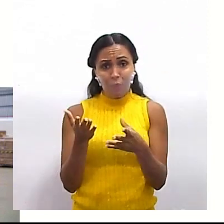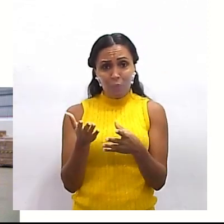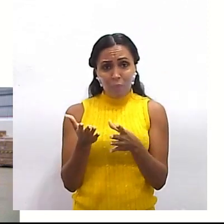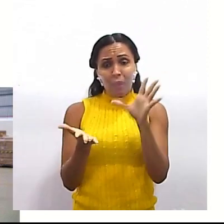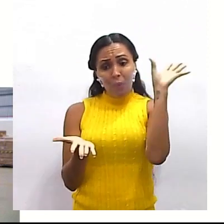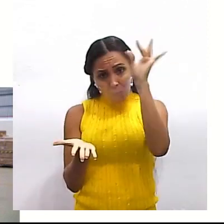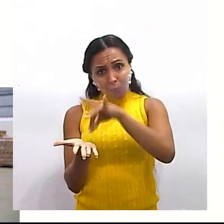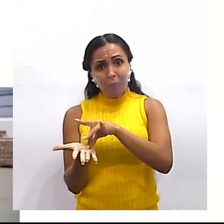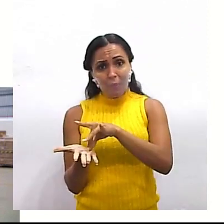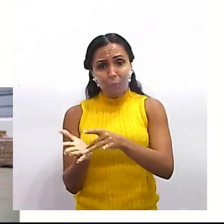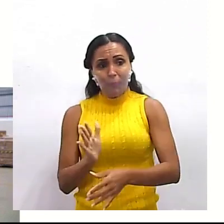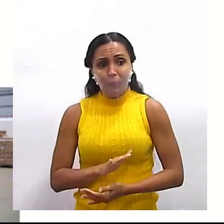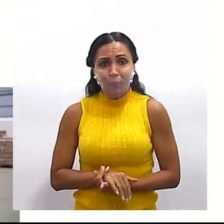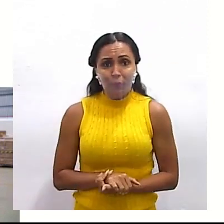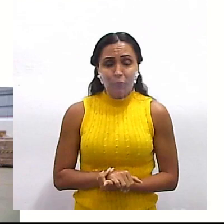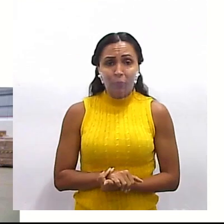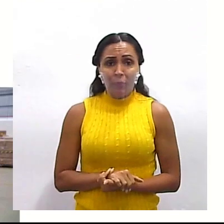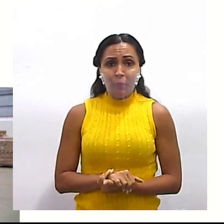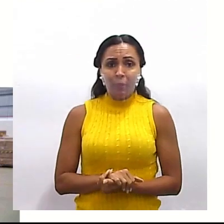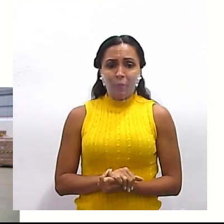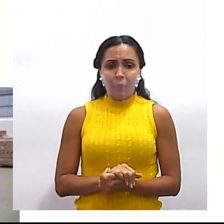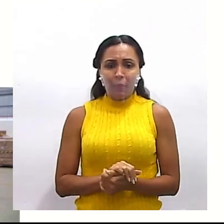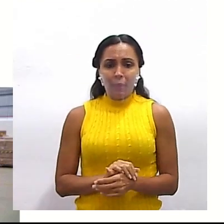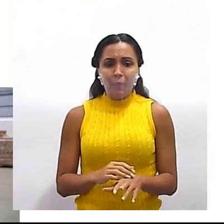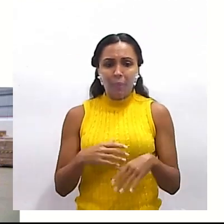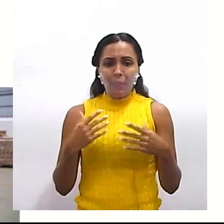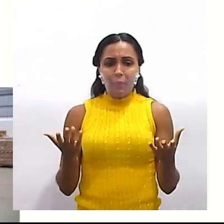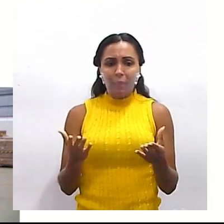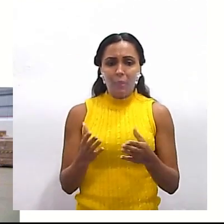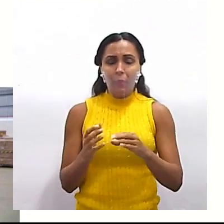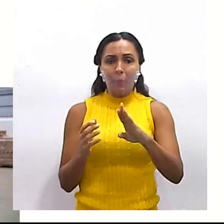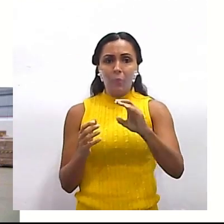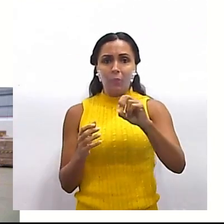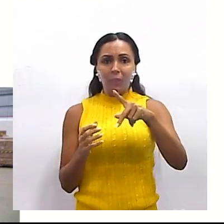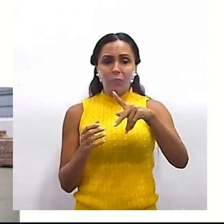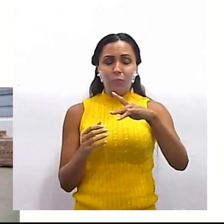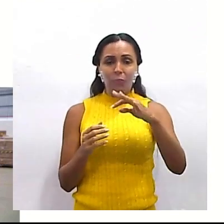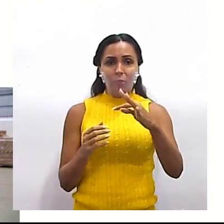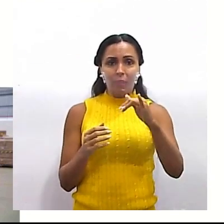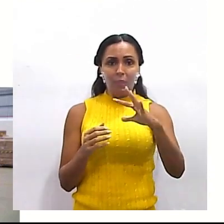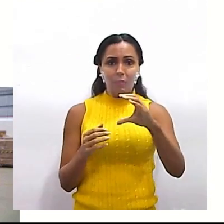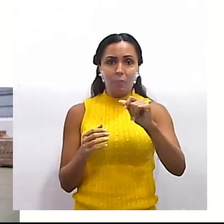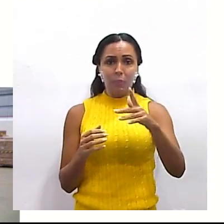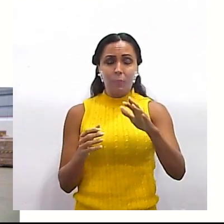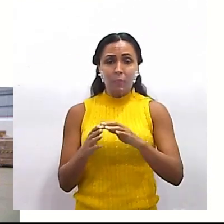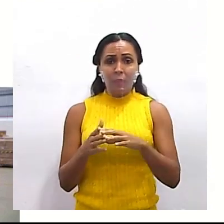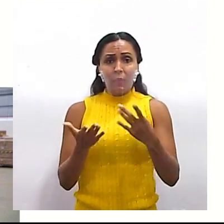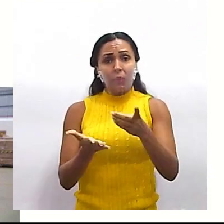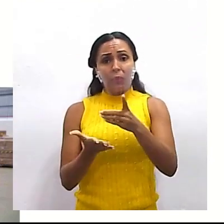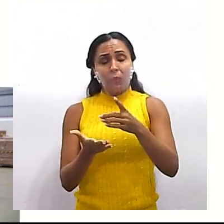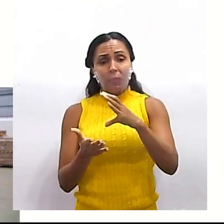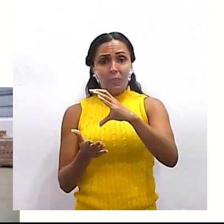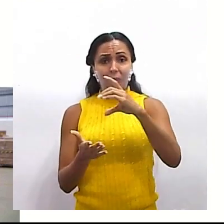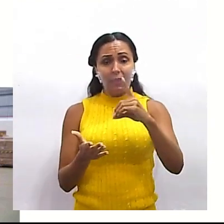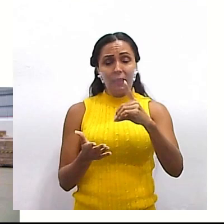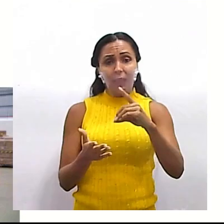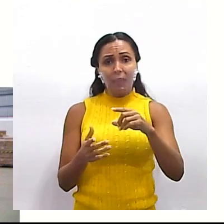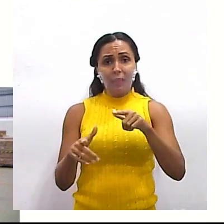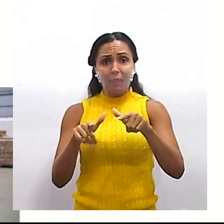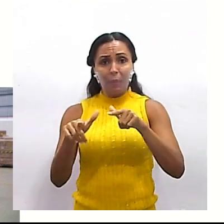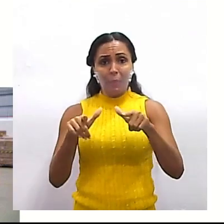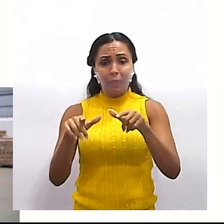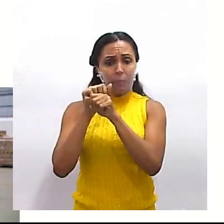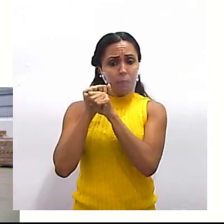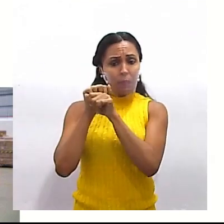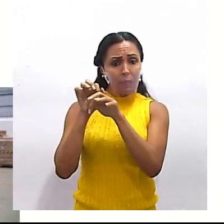Entendeu? Aplicação de penalidades ou bonificações. Como o CD trabalha fazendo a